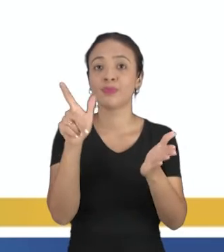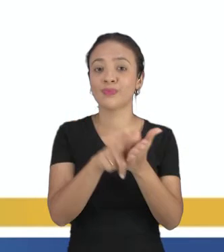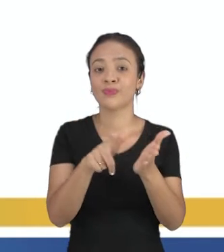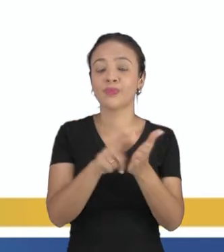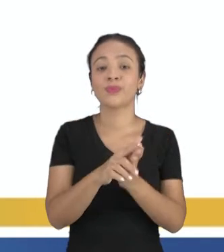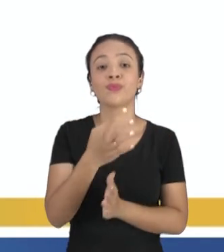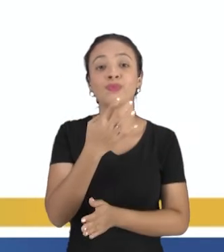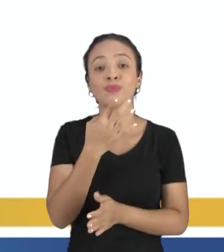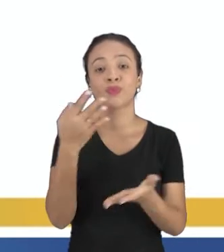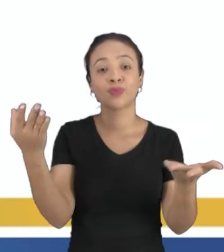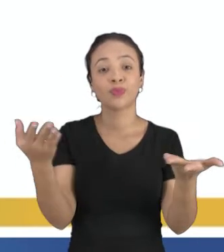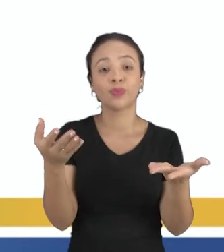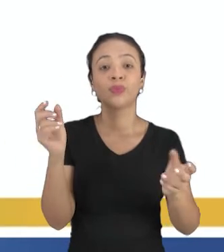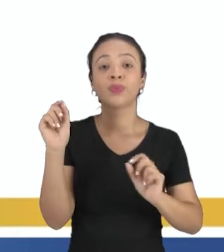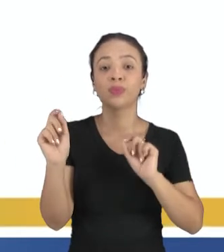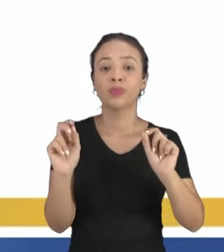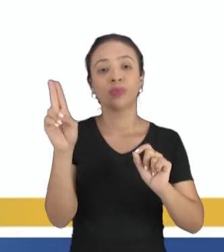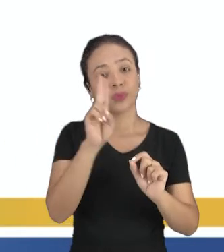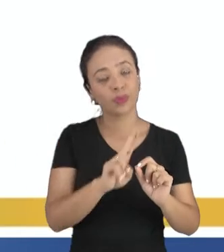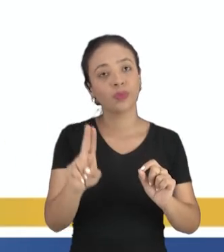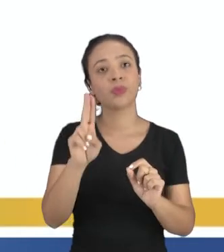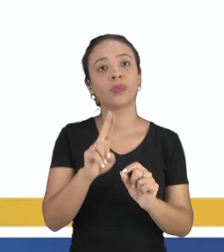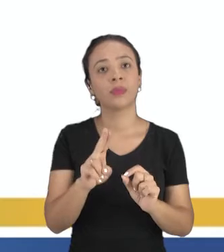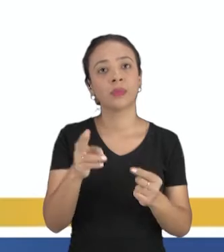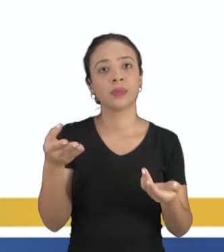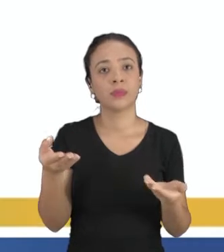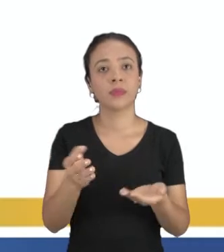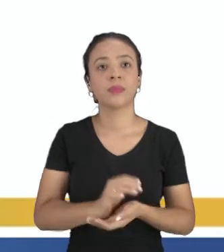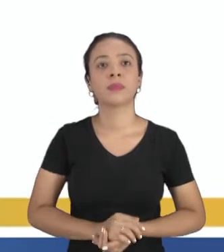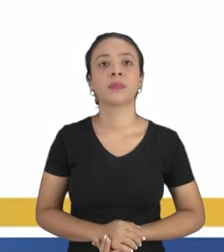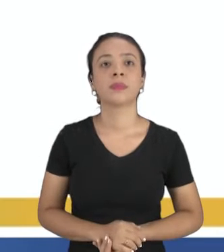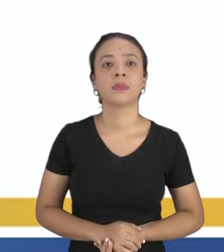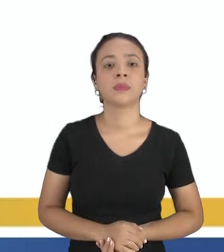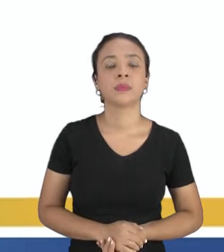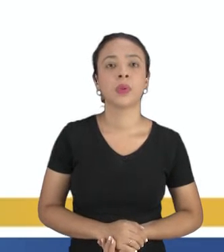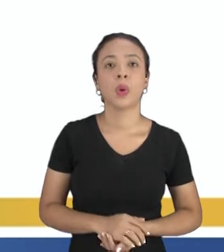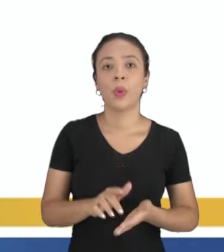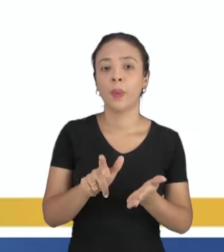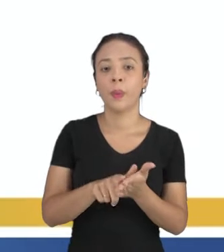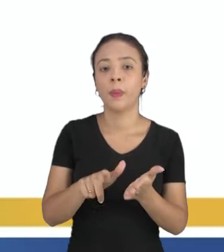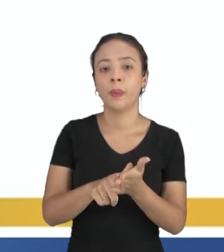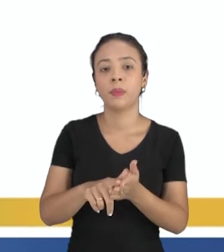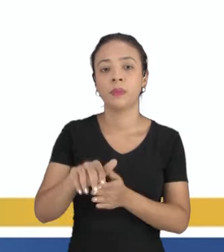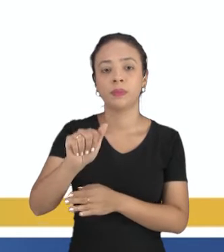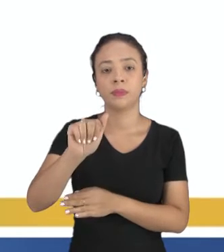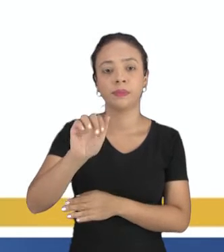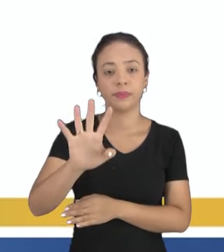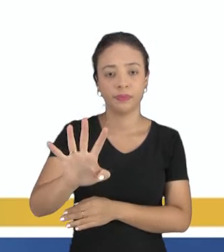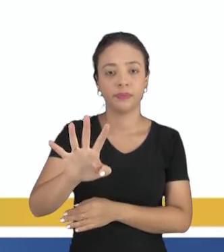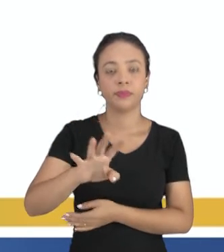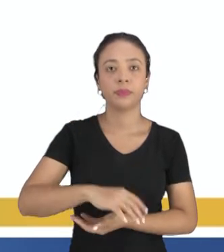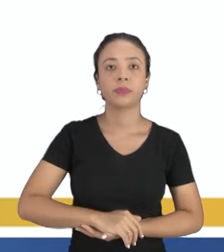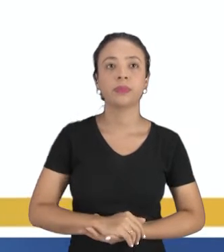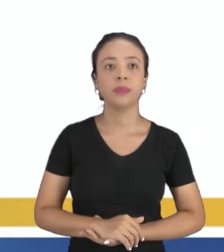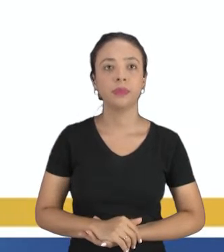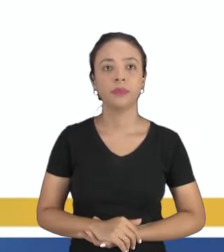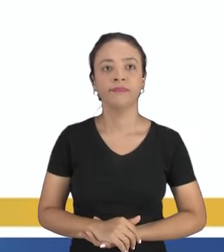que a gente conhece, que é a que a gente trabalha no Brasil. Tudo bem? Que é a folha normal, a chamada A4.